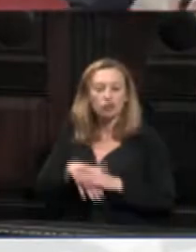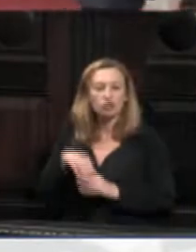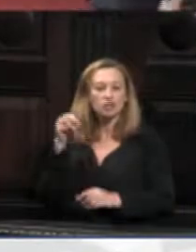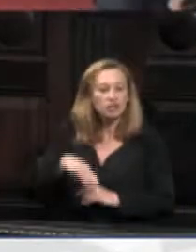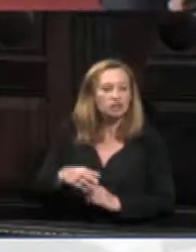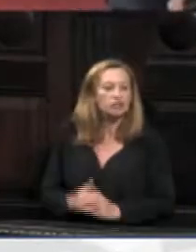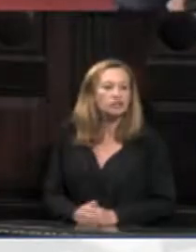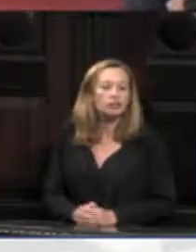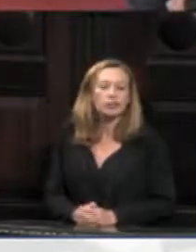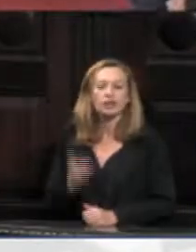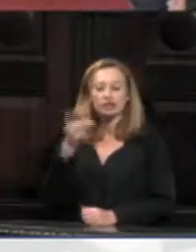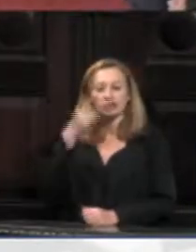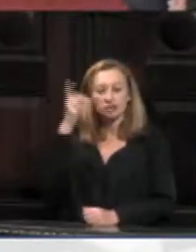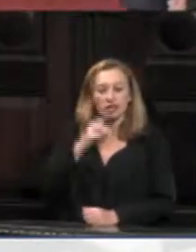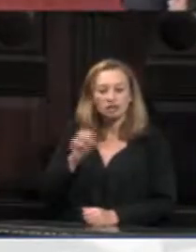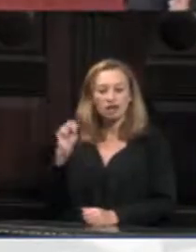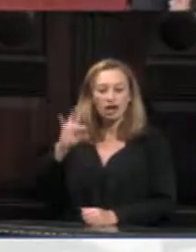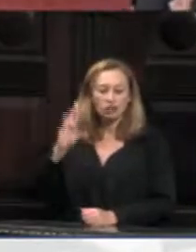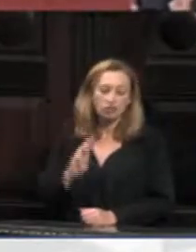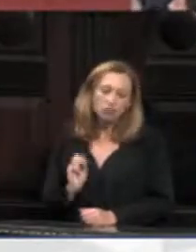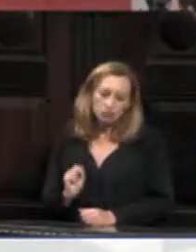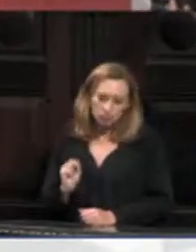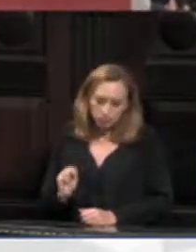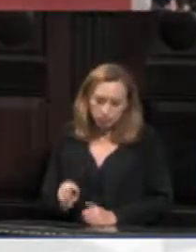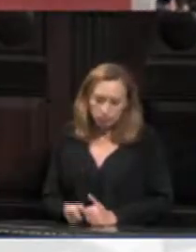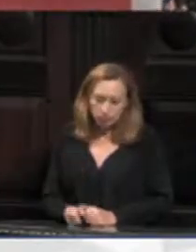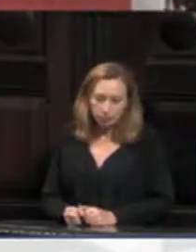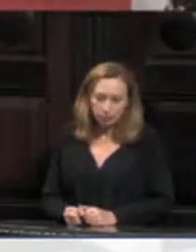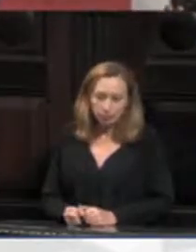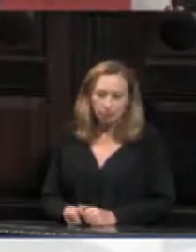PSB. Deputado Carlos Ming, pelo PSB.